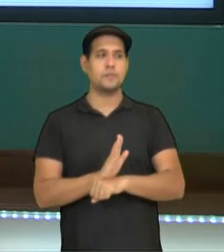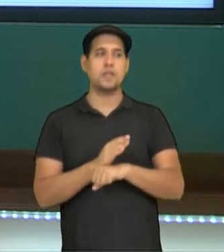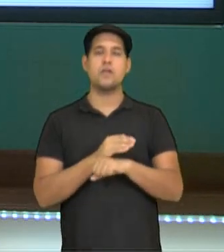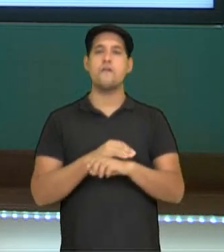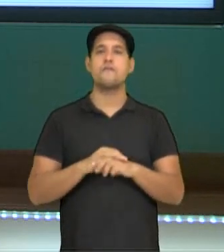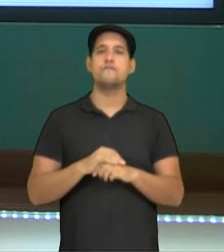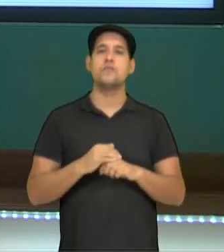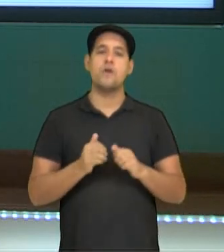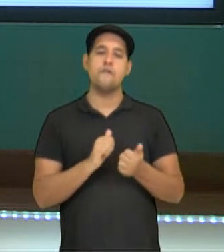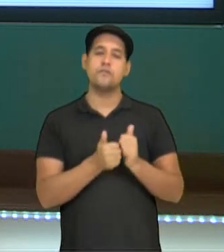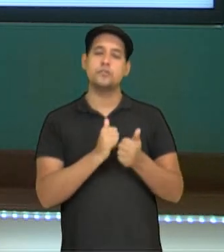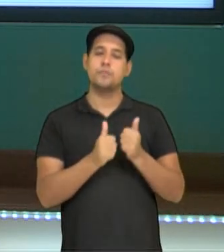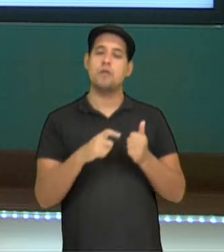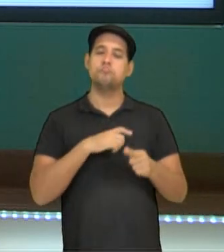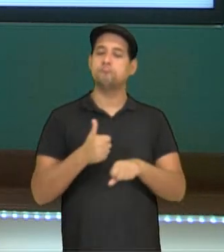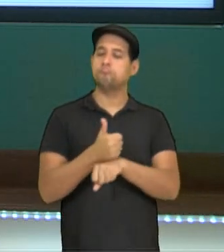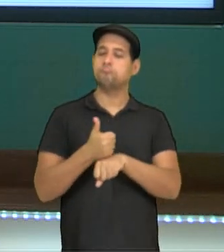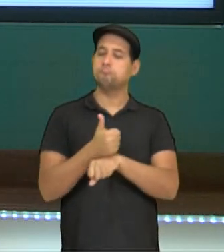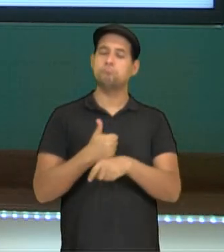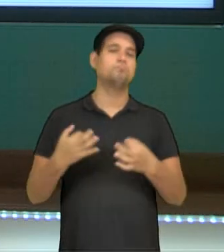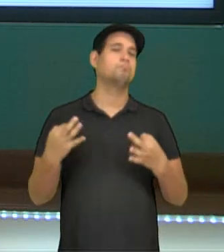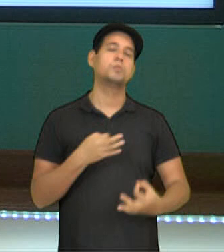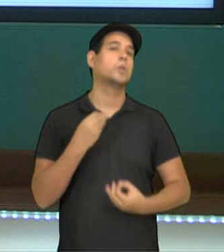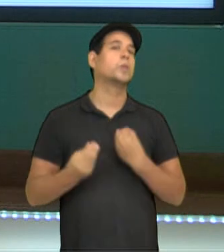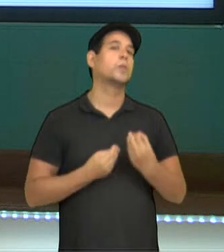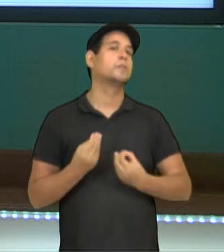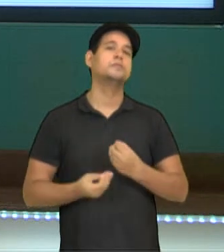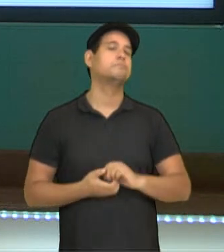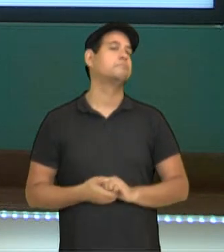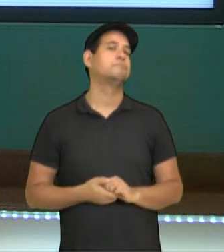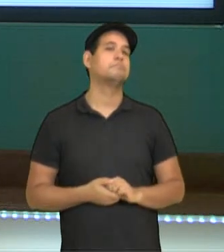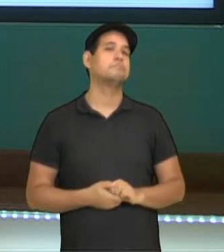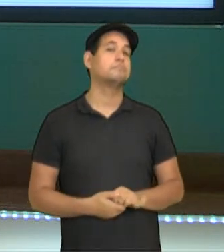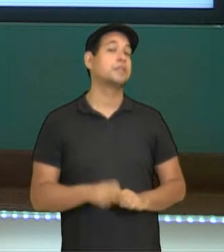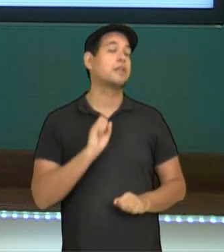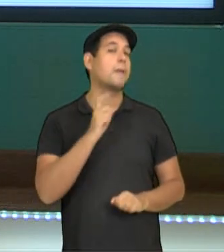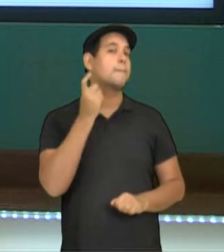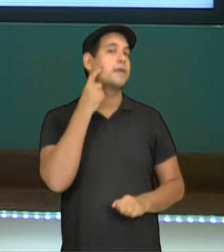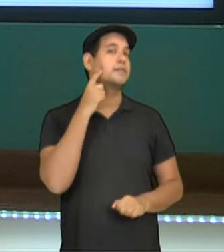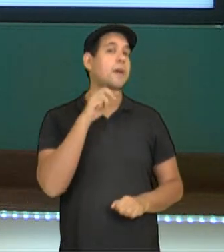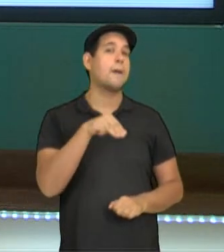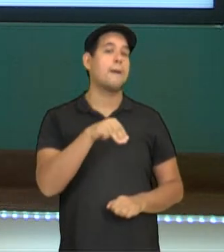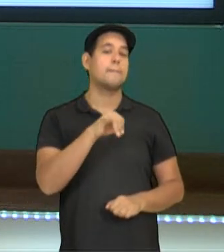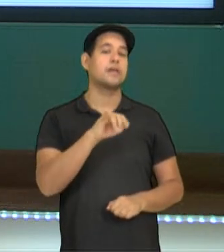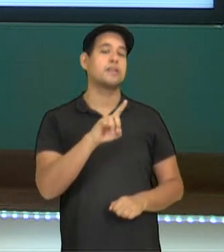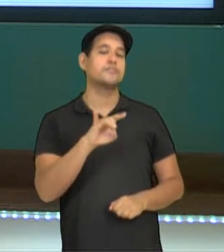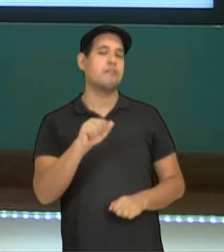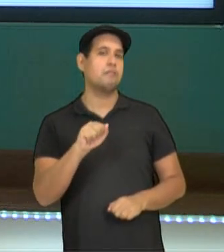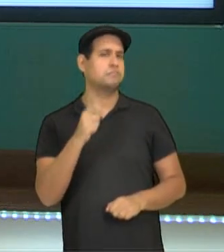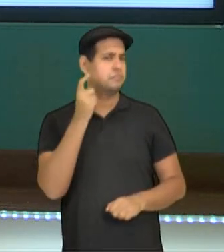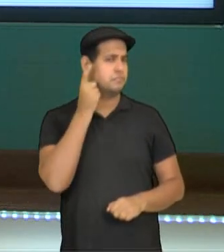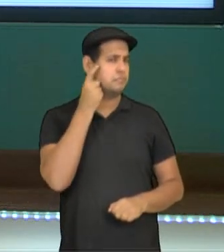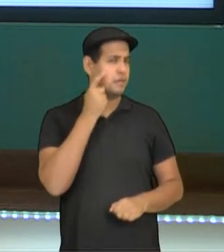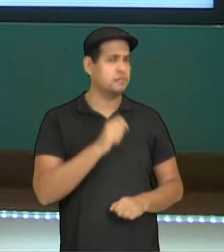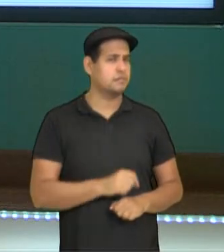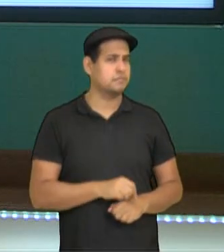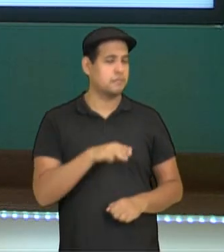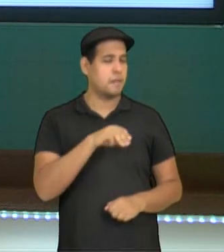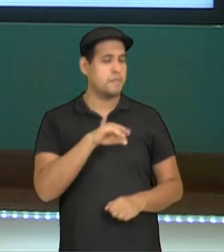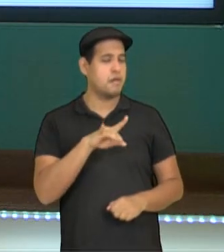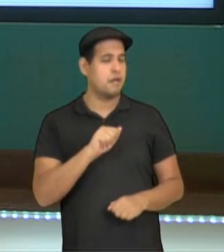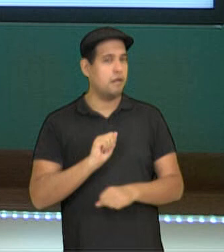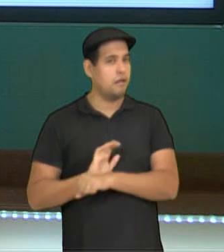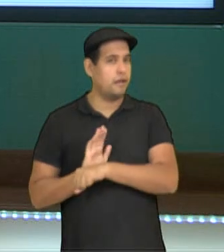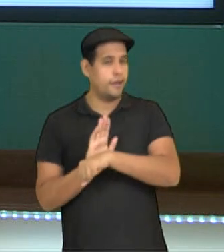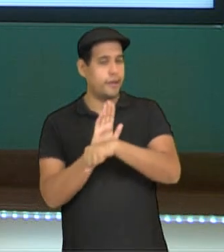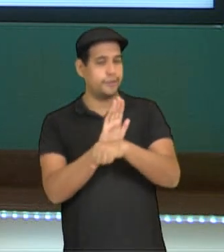futebol se tornasse profissional? Quem colocou mídia? A mídia, vocês acham que a mídia teve uma contribuição